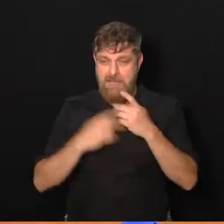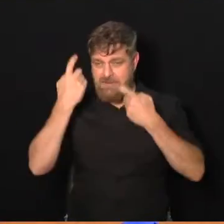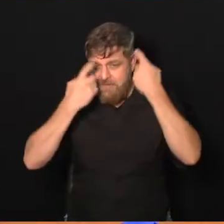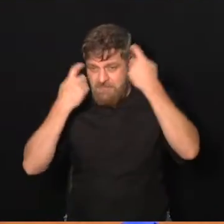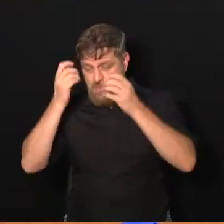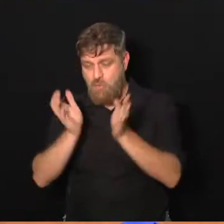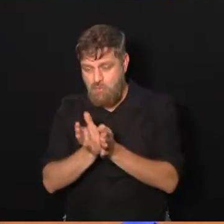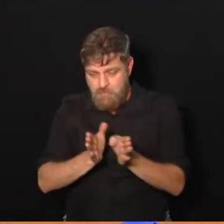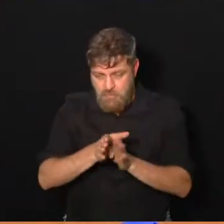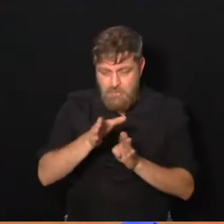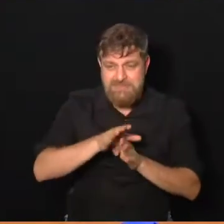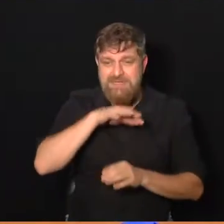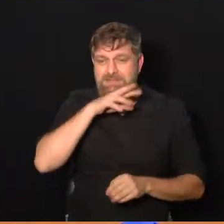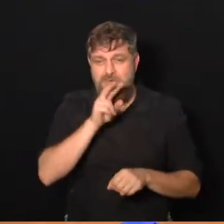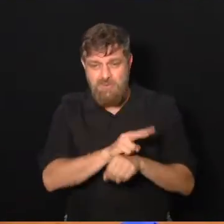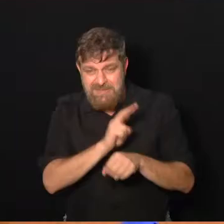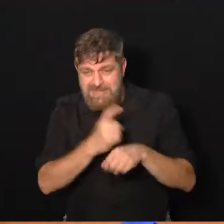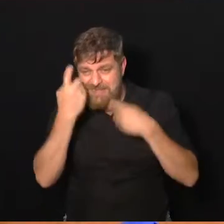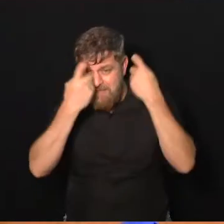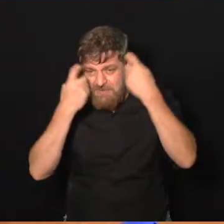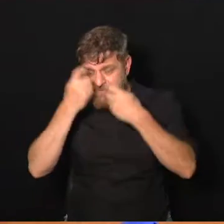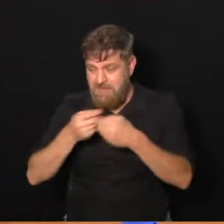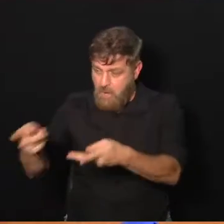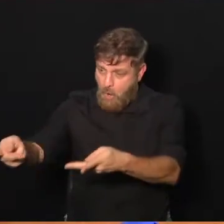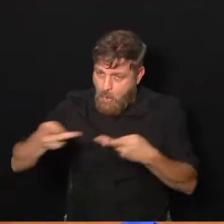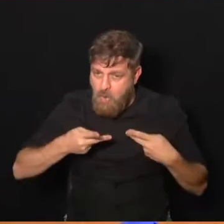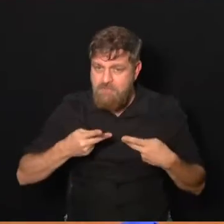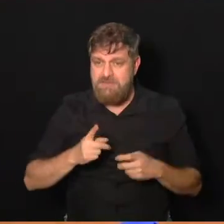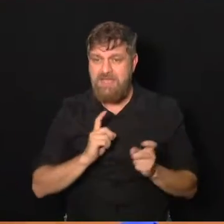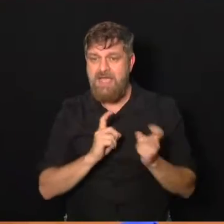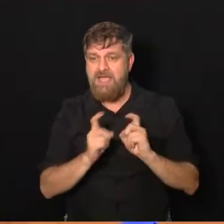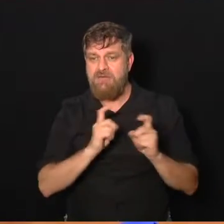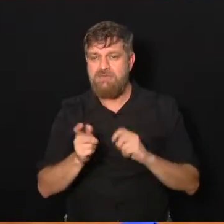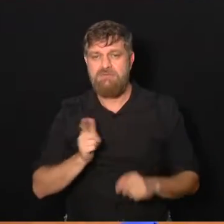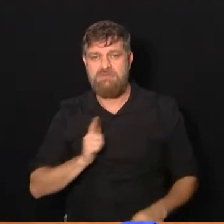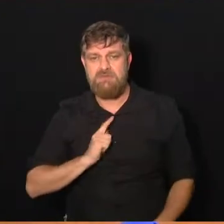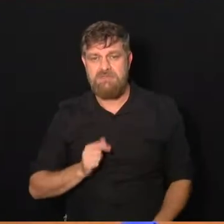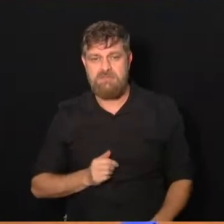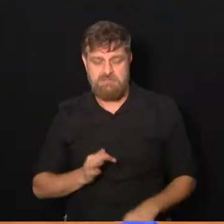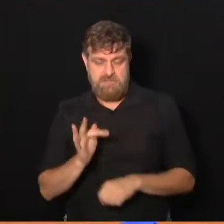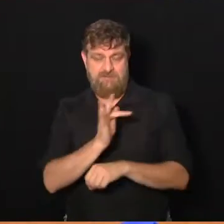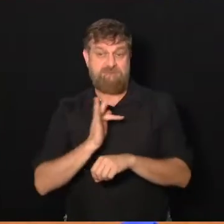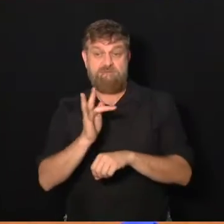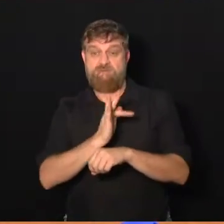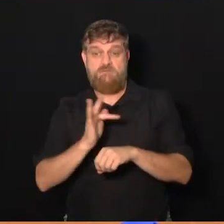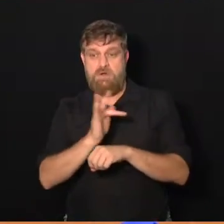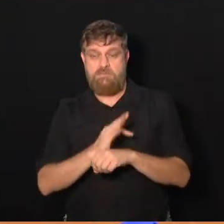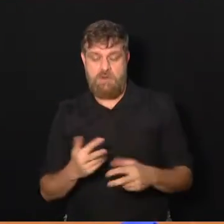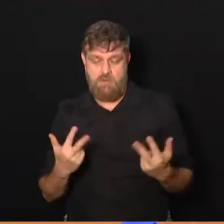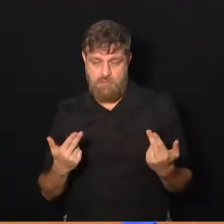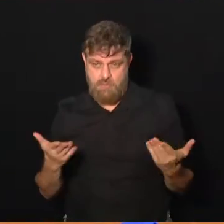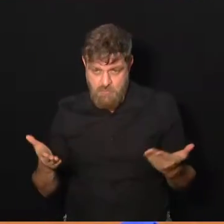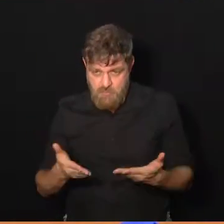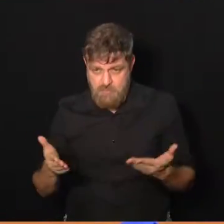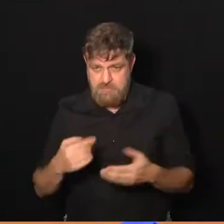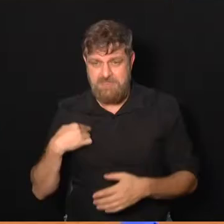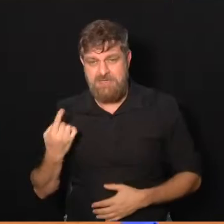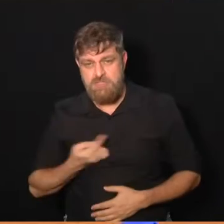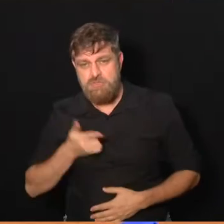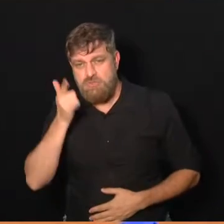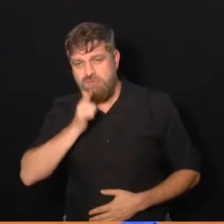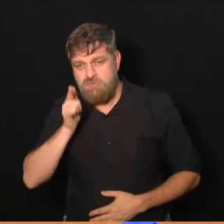Conselho Municipal estão preocupados, participe da próxima reunião. Nem que não seja uma reunião formal, mas que a gente